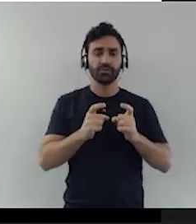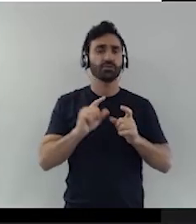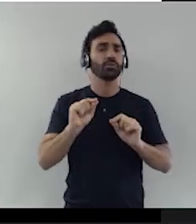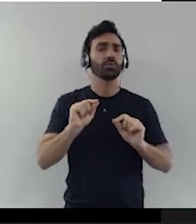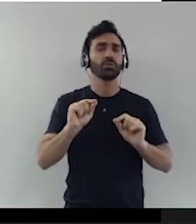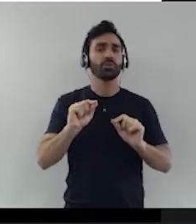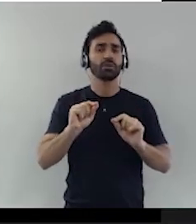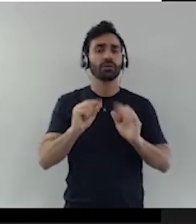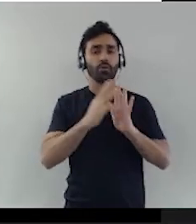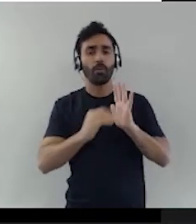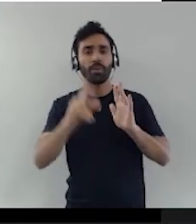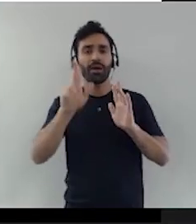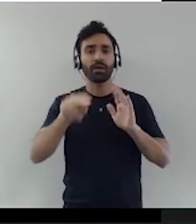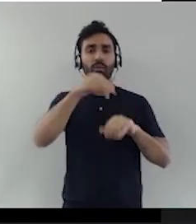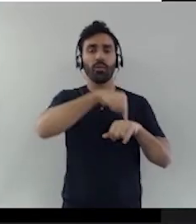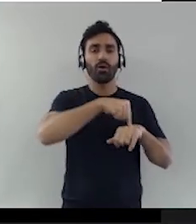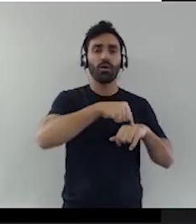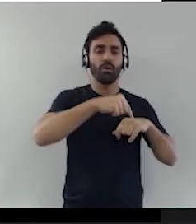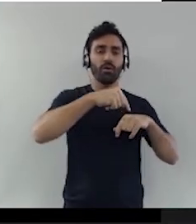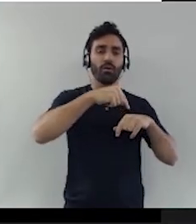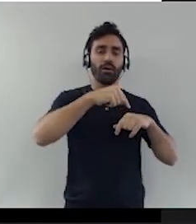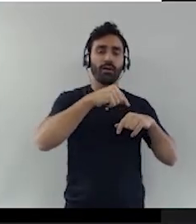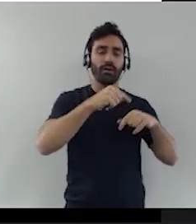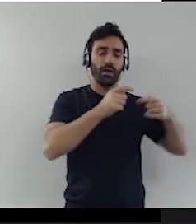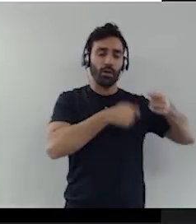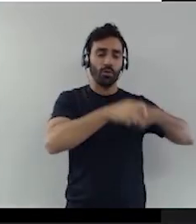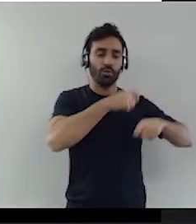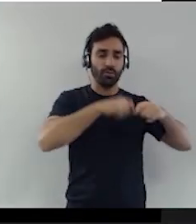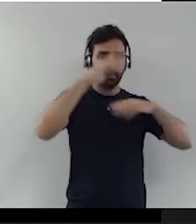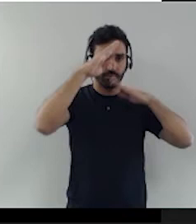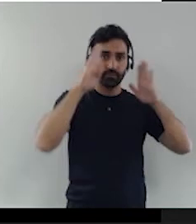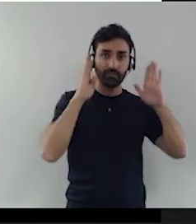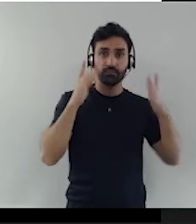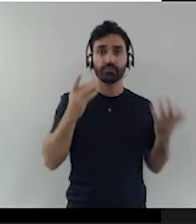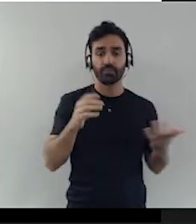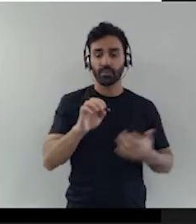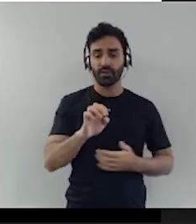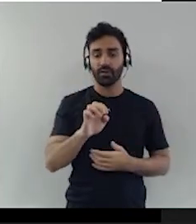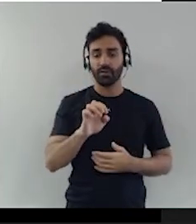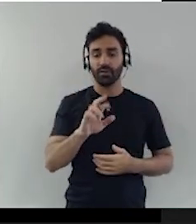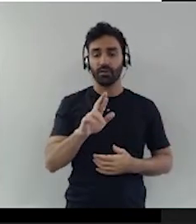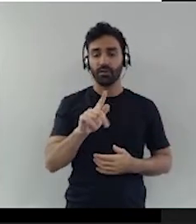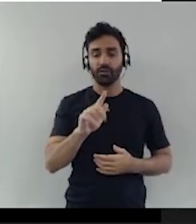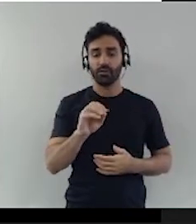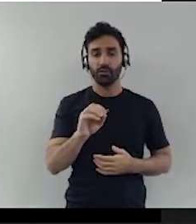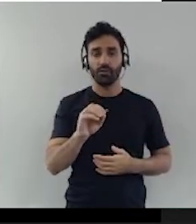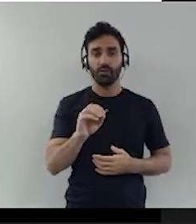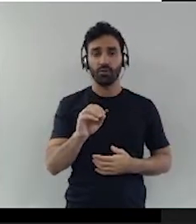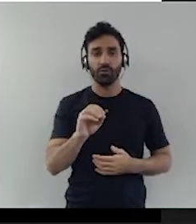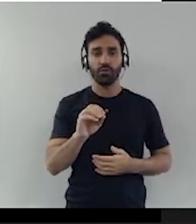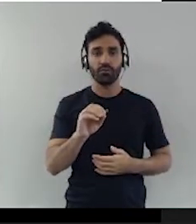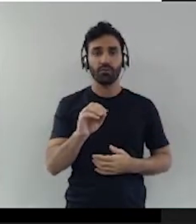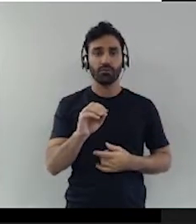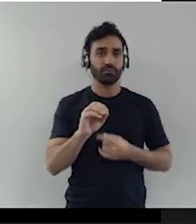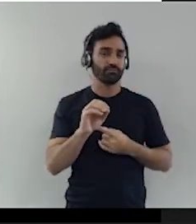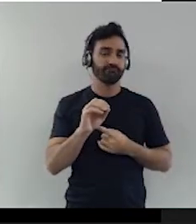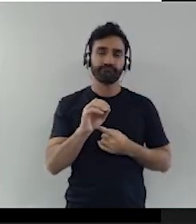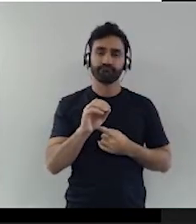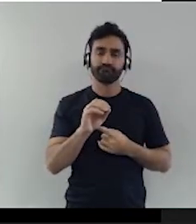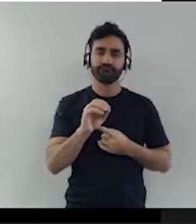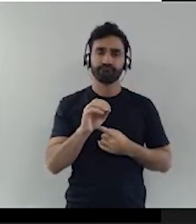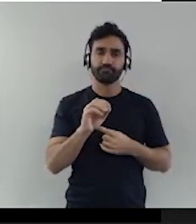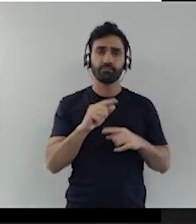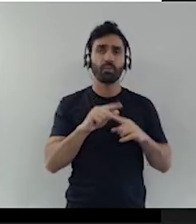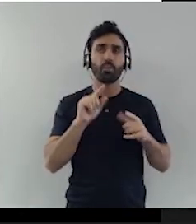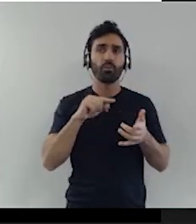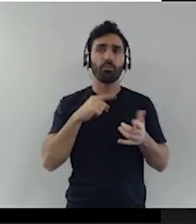o modelo neoclássico de economia, que é a ideia de ergodicidade. Ergodicidade, o que quer dizer? Parte do pressuposto de que a